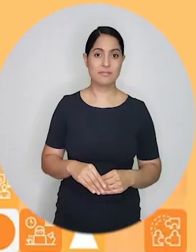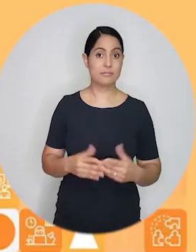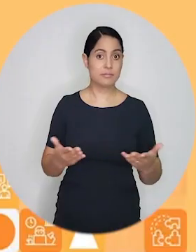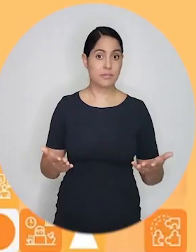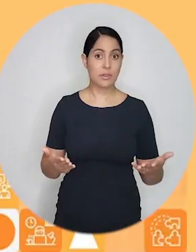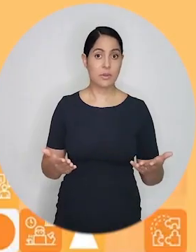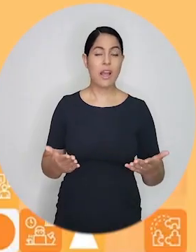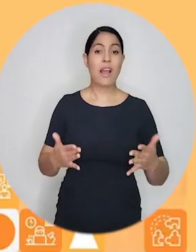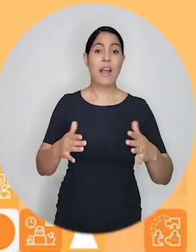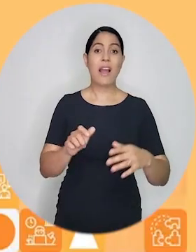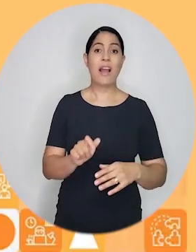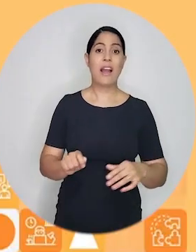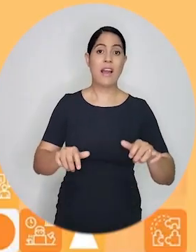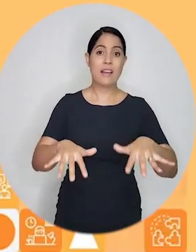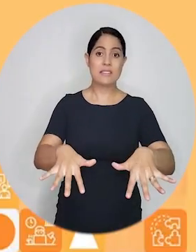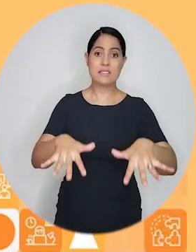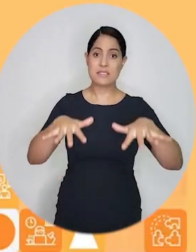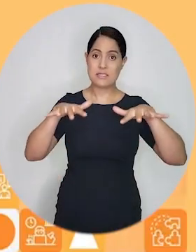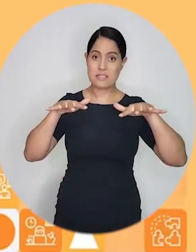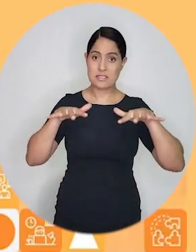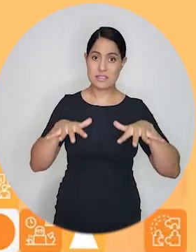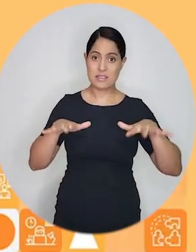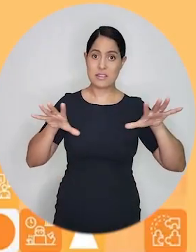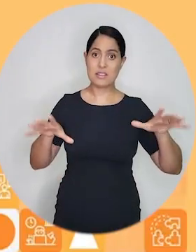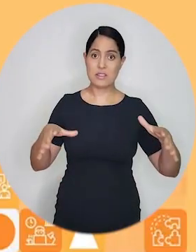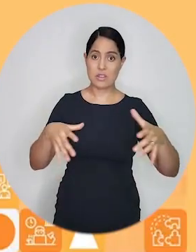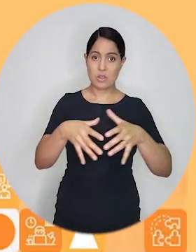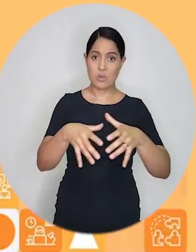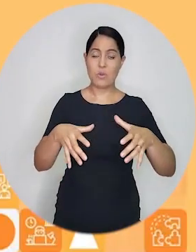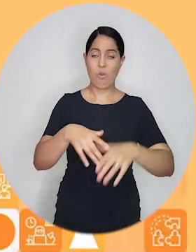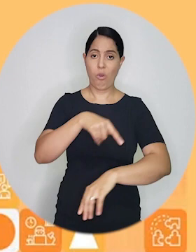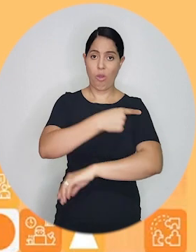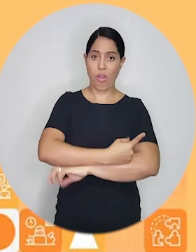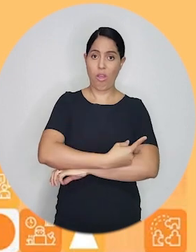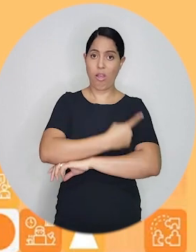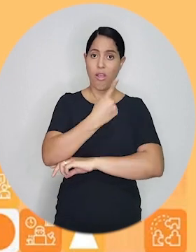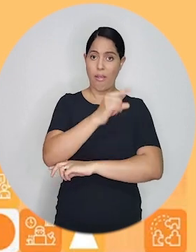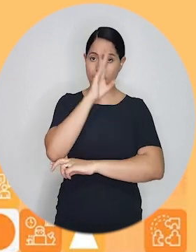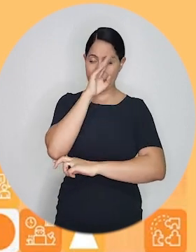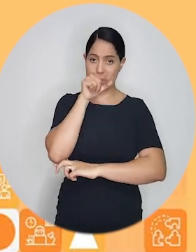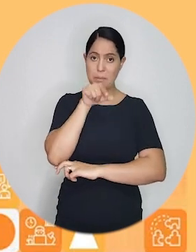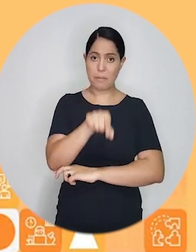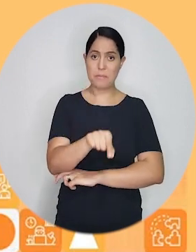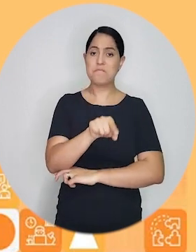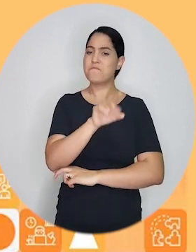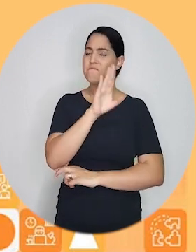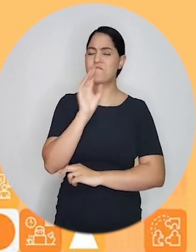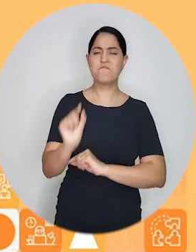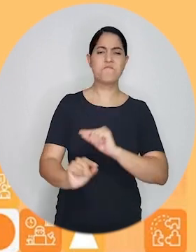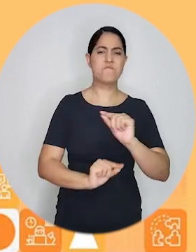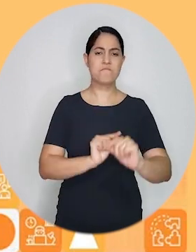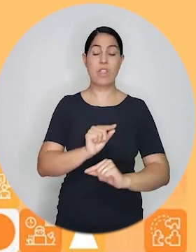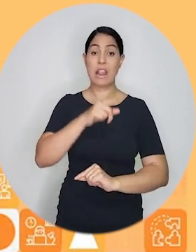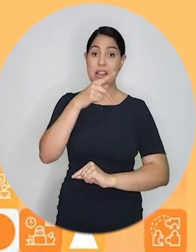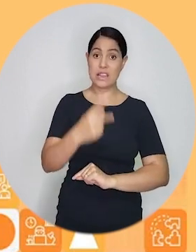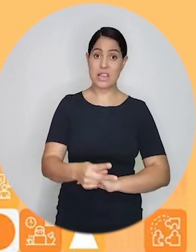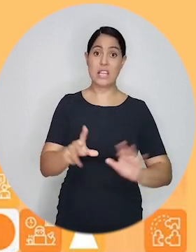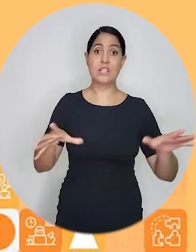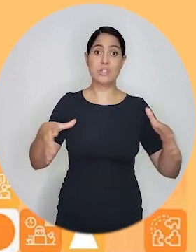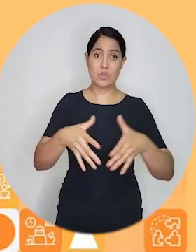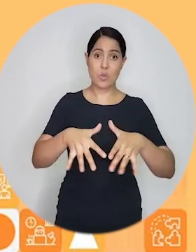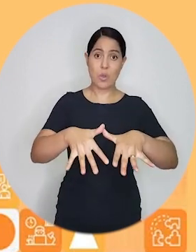A Assembleia, Armoni, é o órgão máximo de um condomínio. É nela onde vai